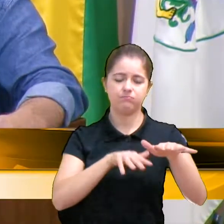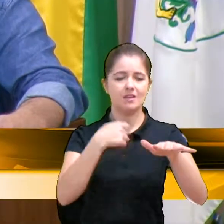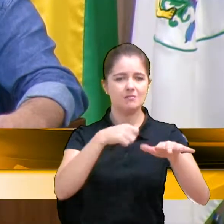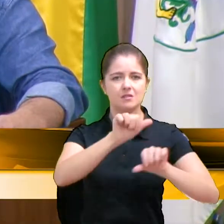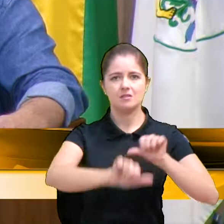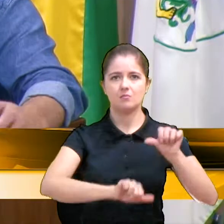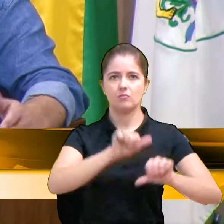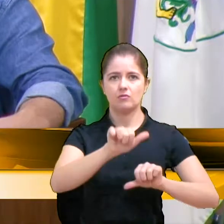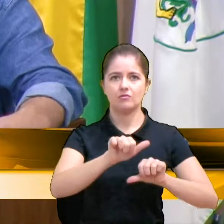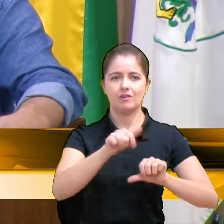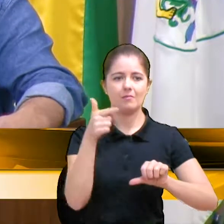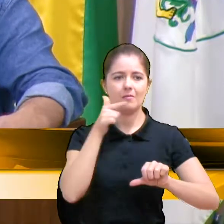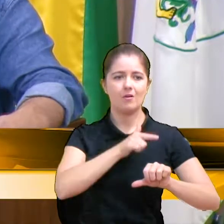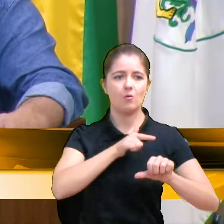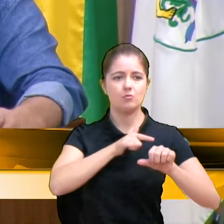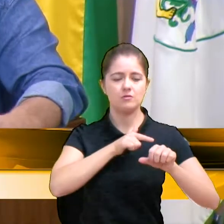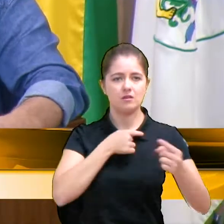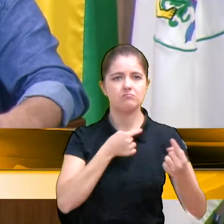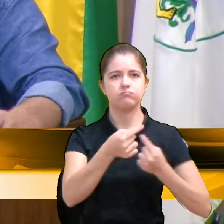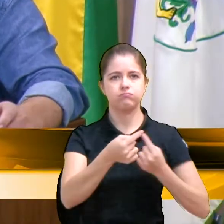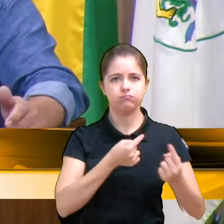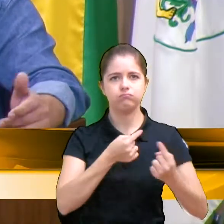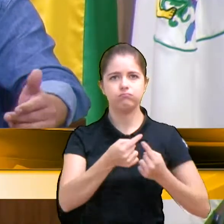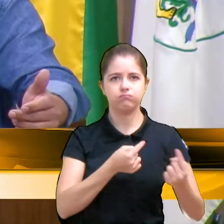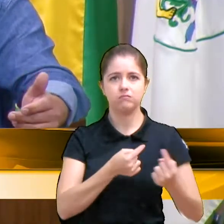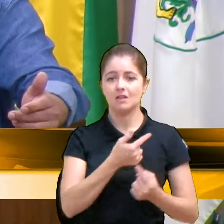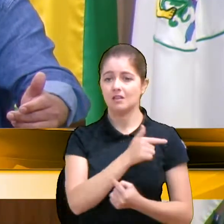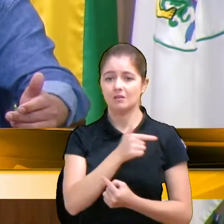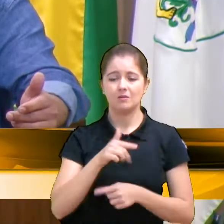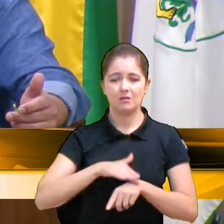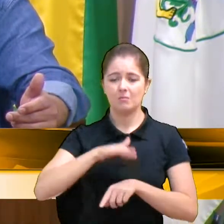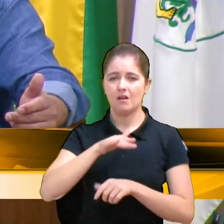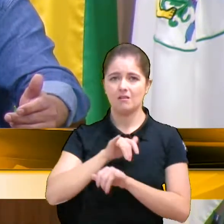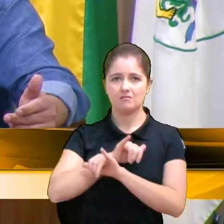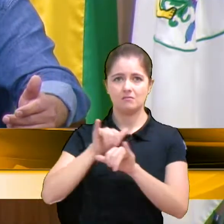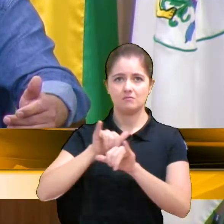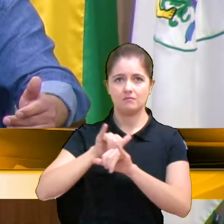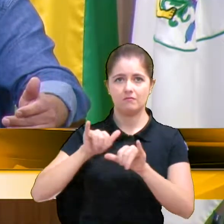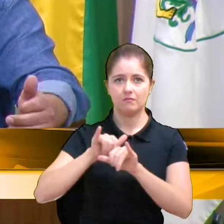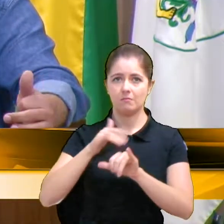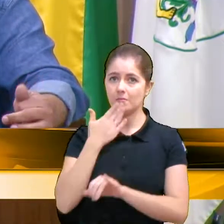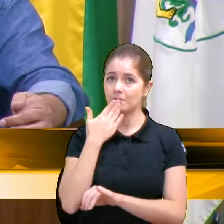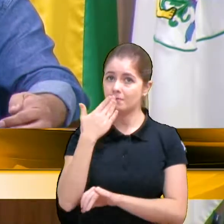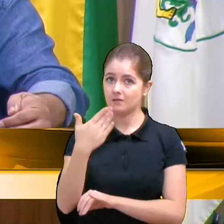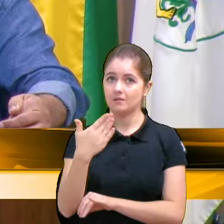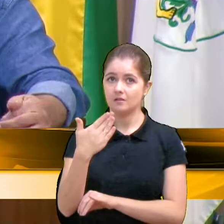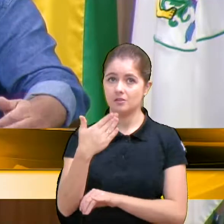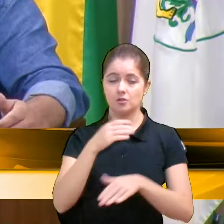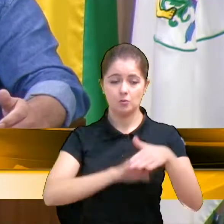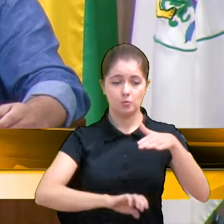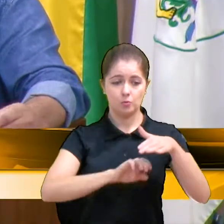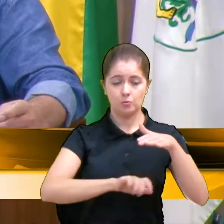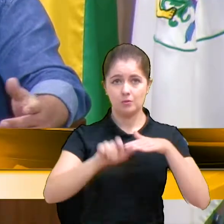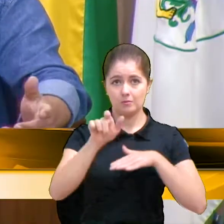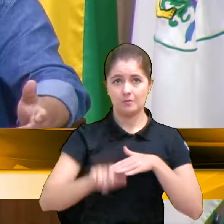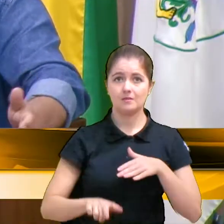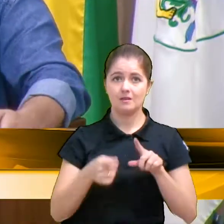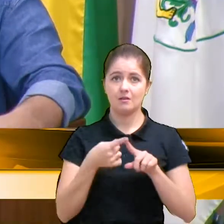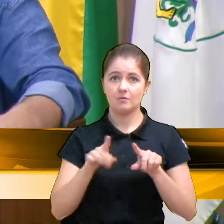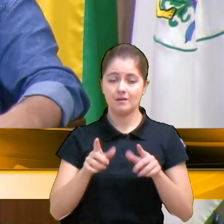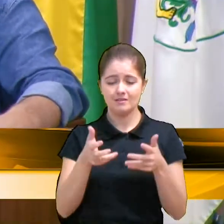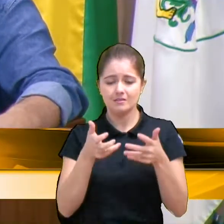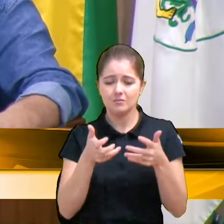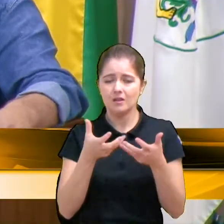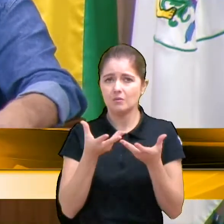modificado. Não tenho maiores informações sobre esse pedido, essa reivindicação dos empresários, mas gostaria muito